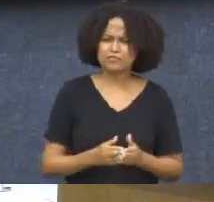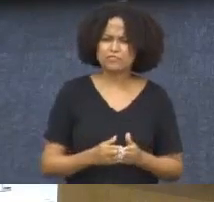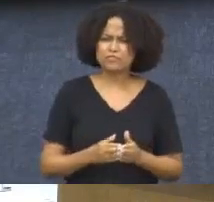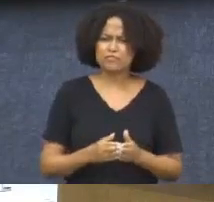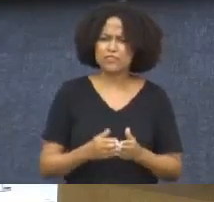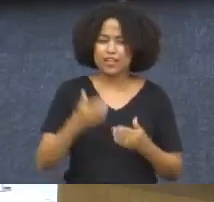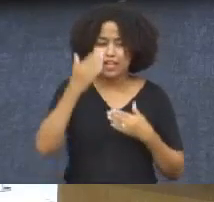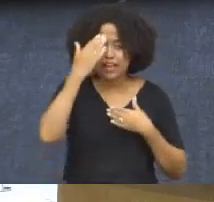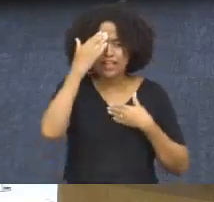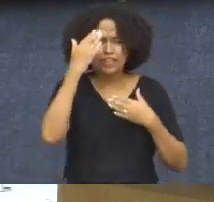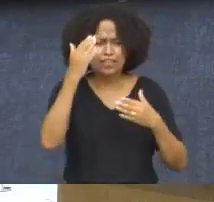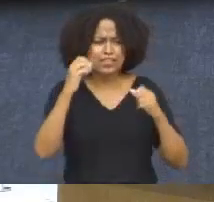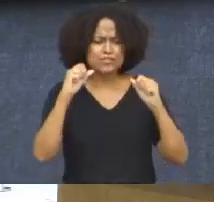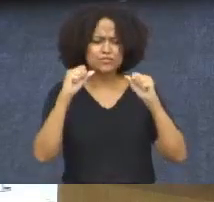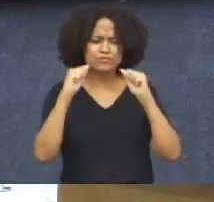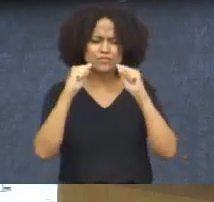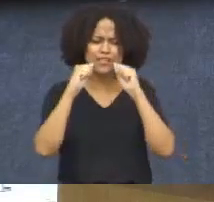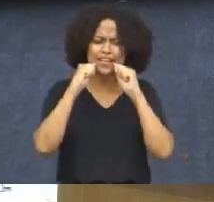assessoria,